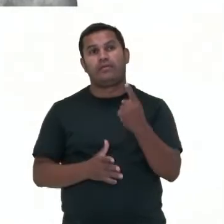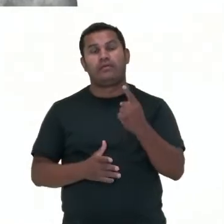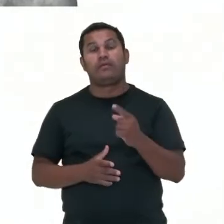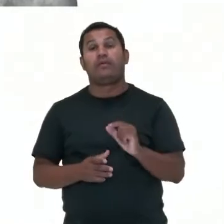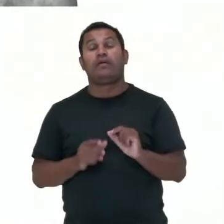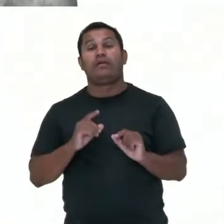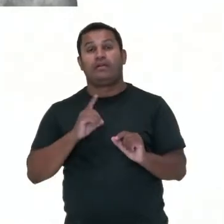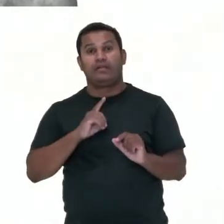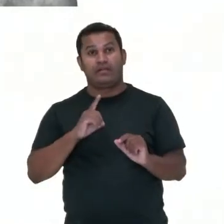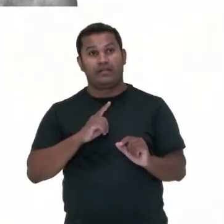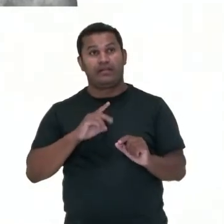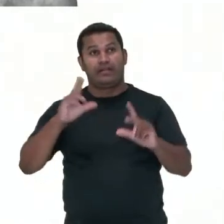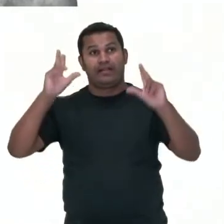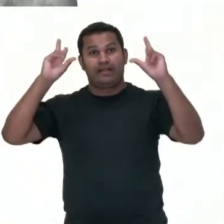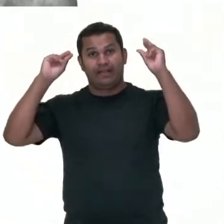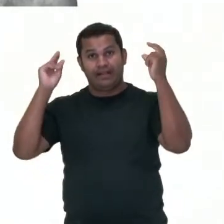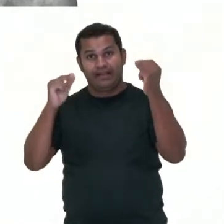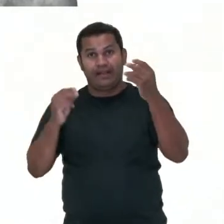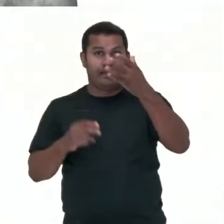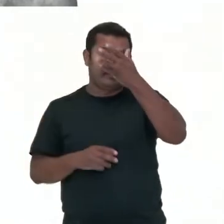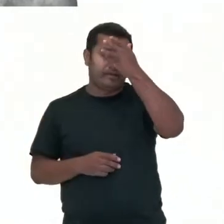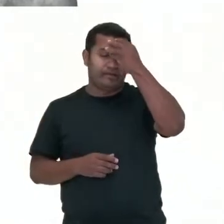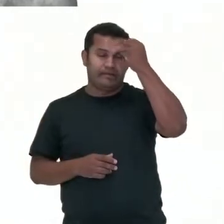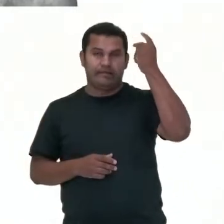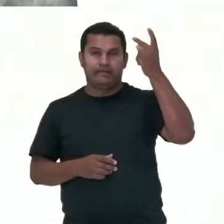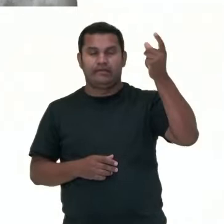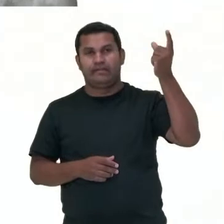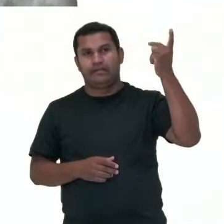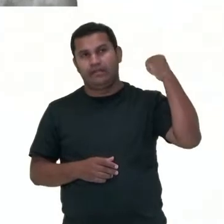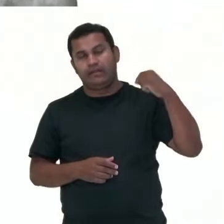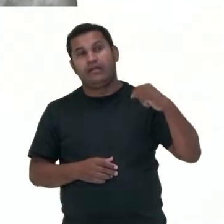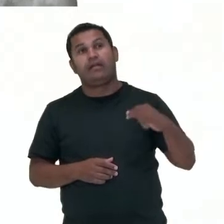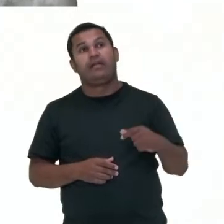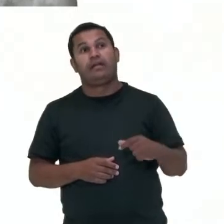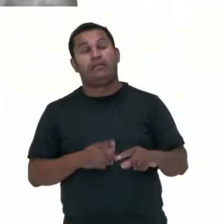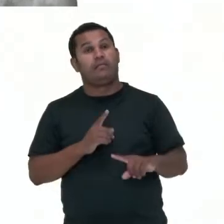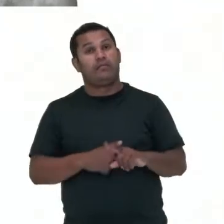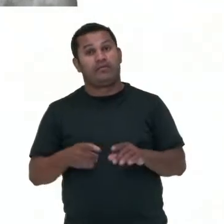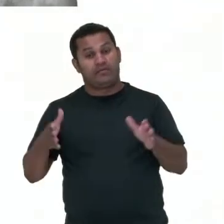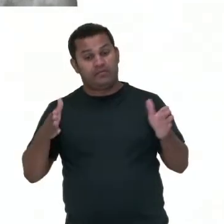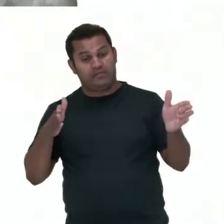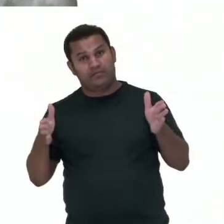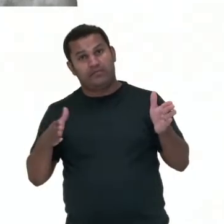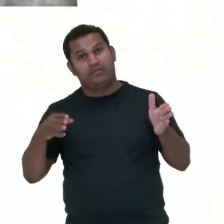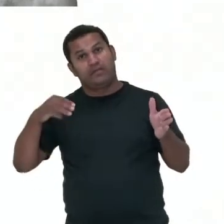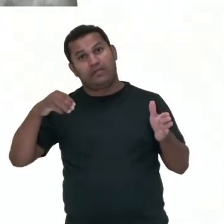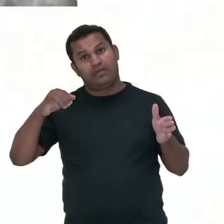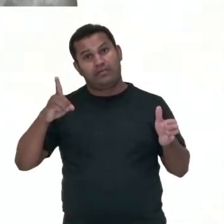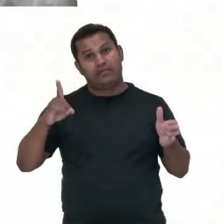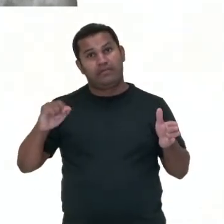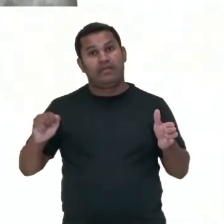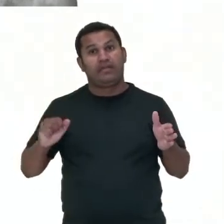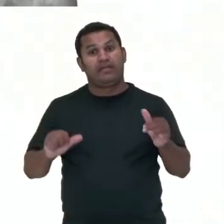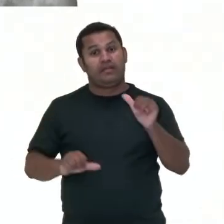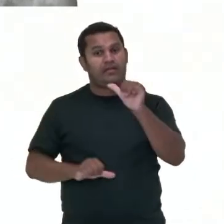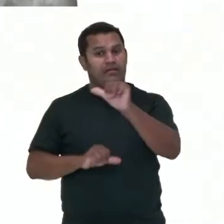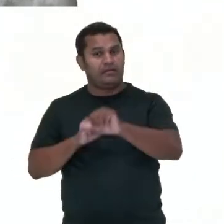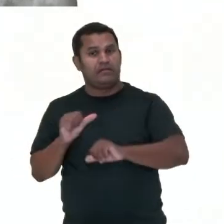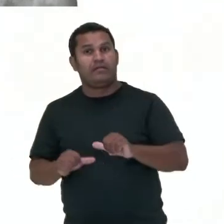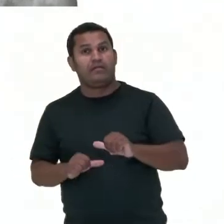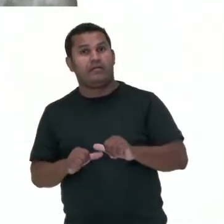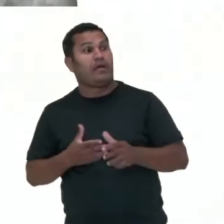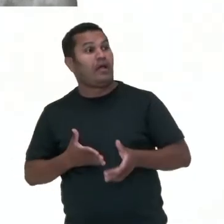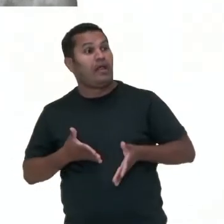e clássica, que ela estava esquecida lá no passado, porque da Idade Média ela trouxe uma arte totalmente nova que esquecia o passado. Então, o Renascimento, que é a Renascimento das